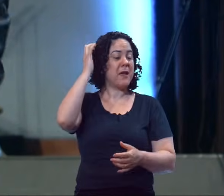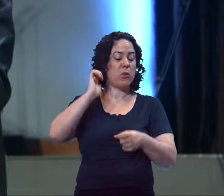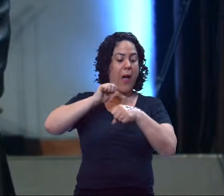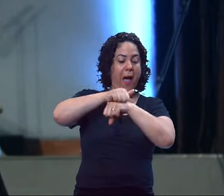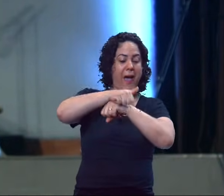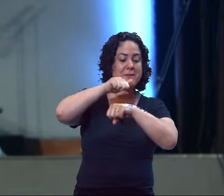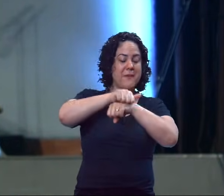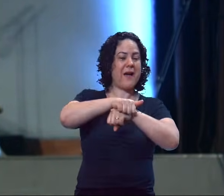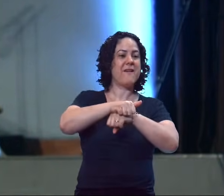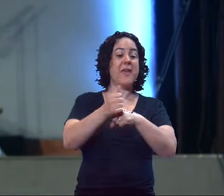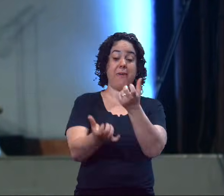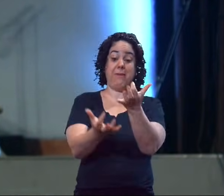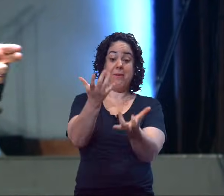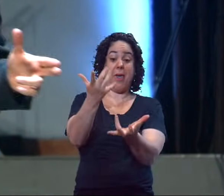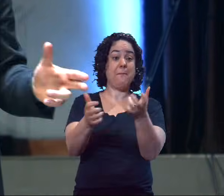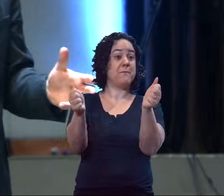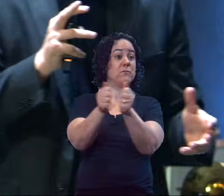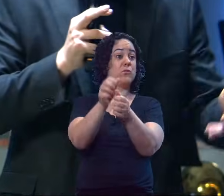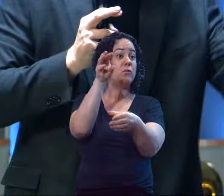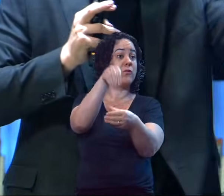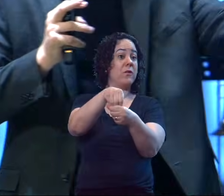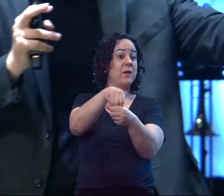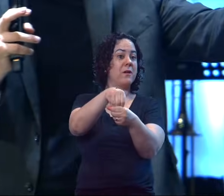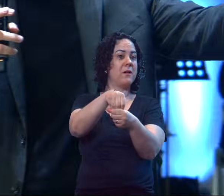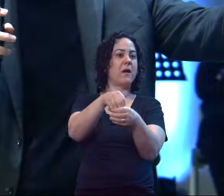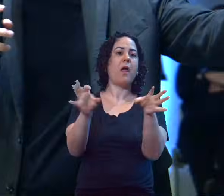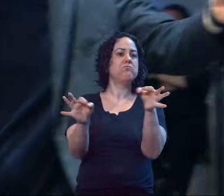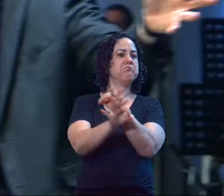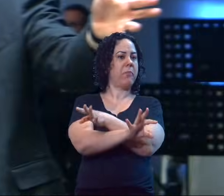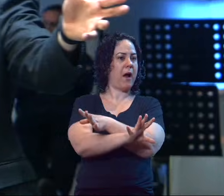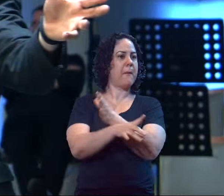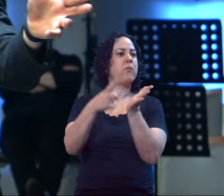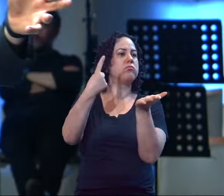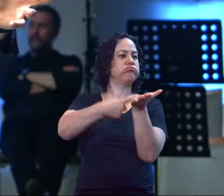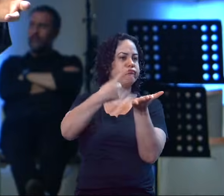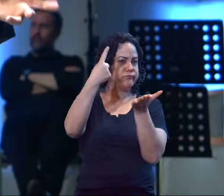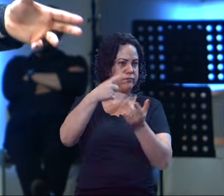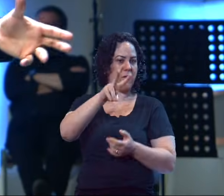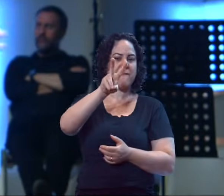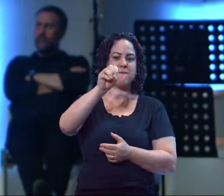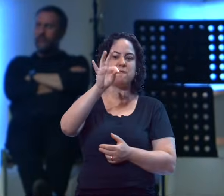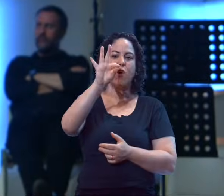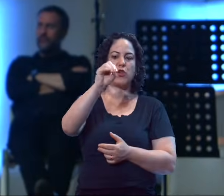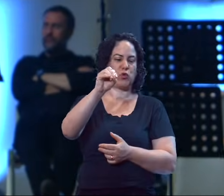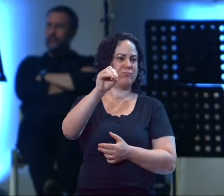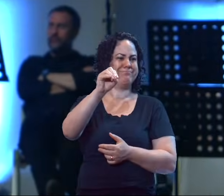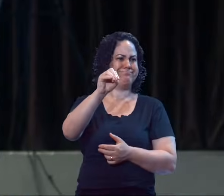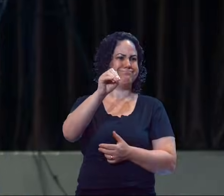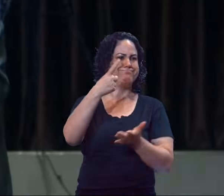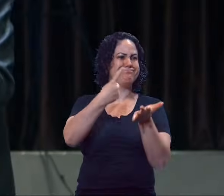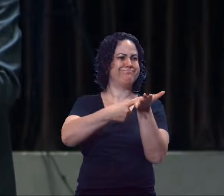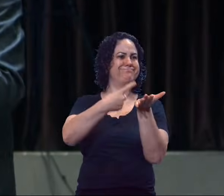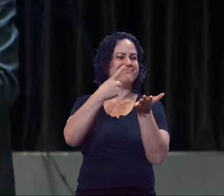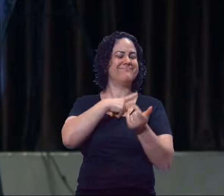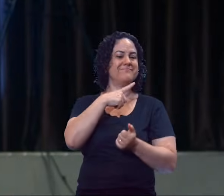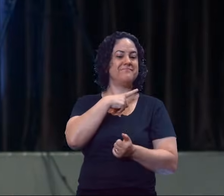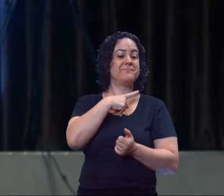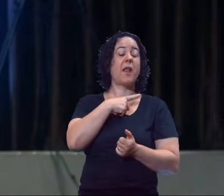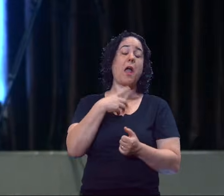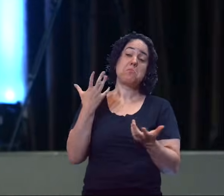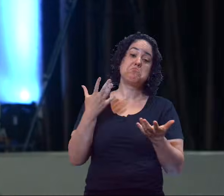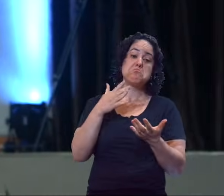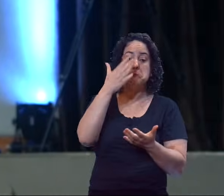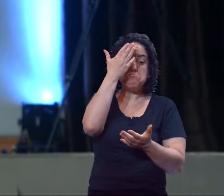oferta lá, terminou o voto. Então muito provavelmente, o que Paulo está fazendo aqui para raspar o cabelo, era